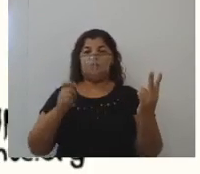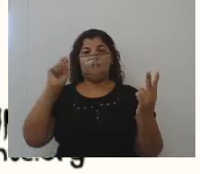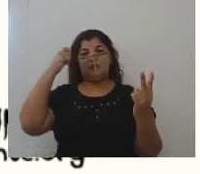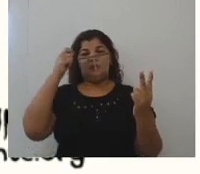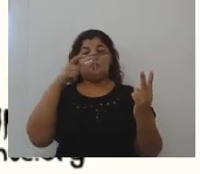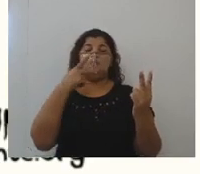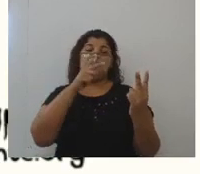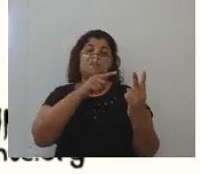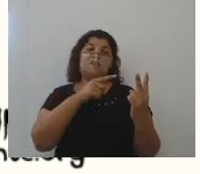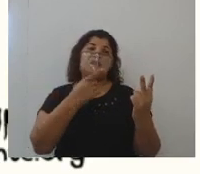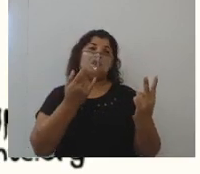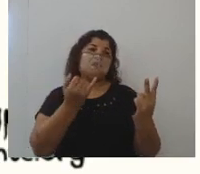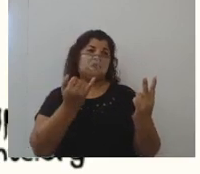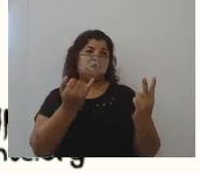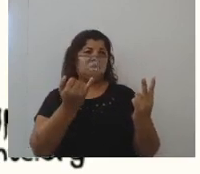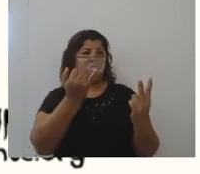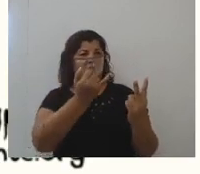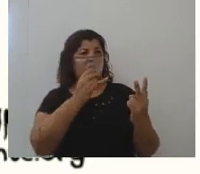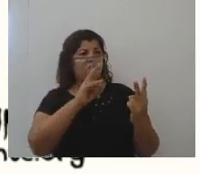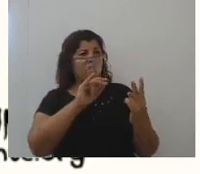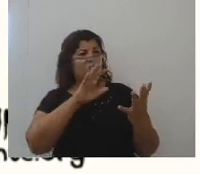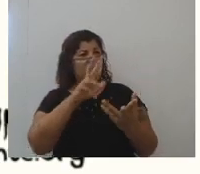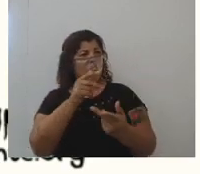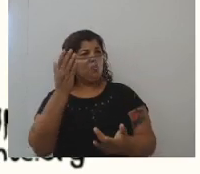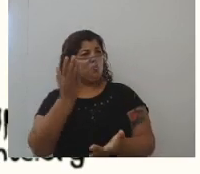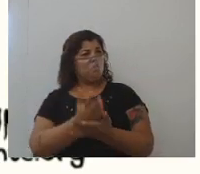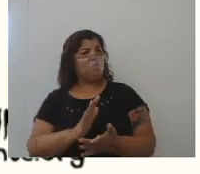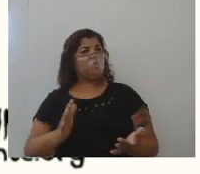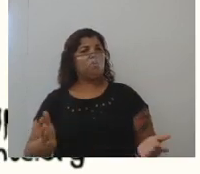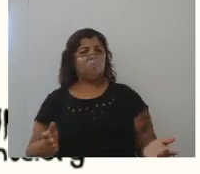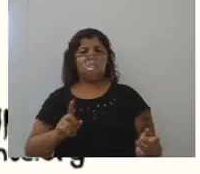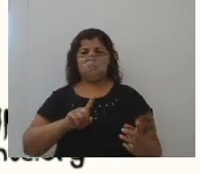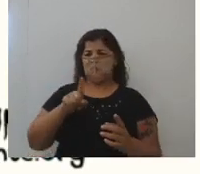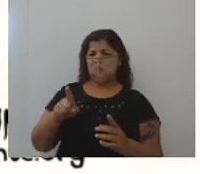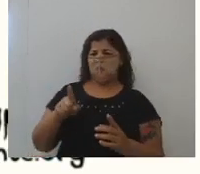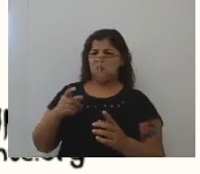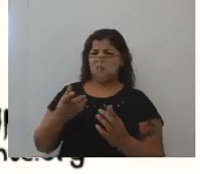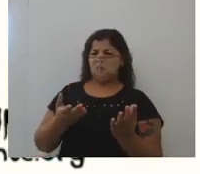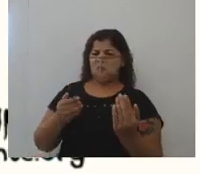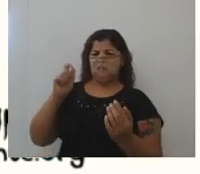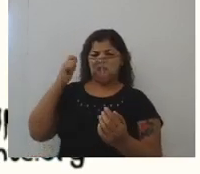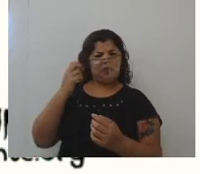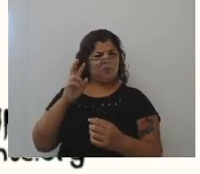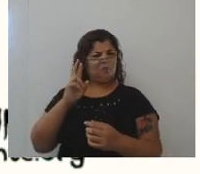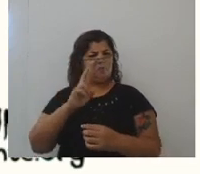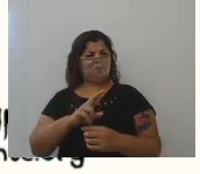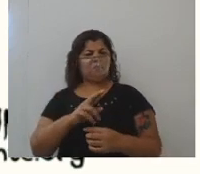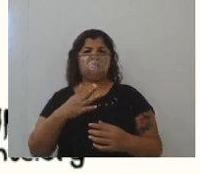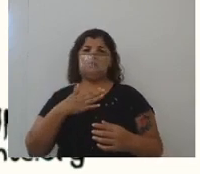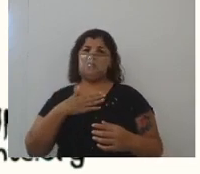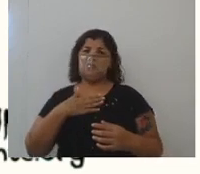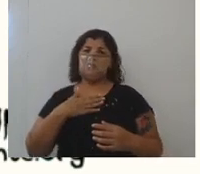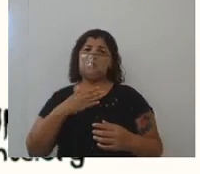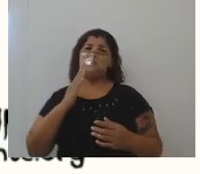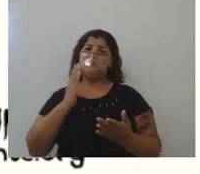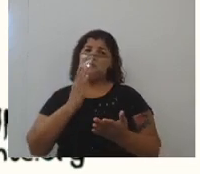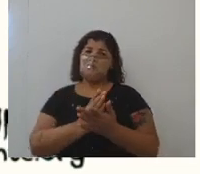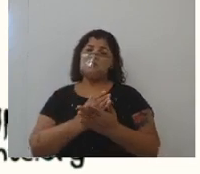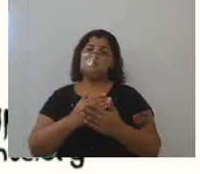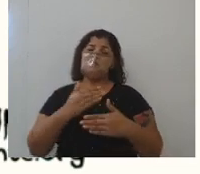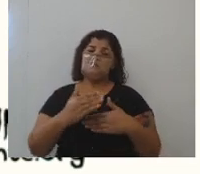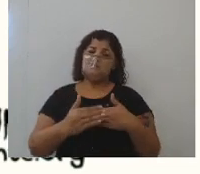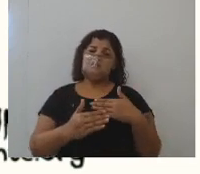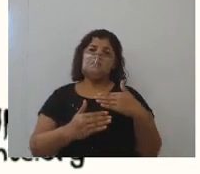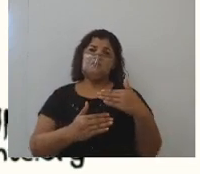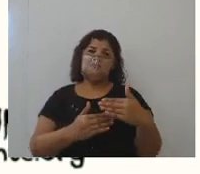seguinte: não disseram que o mundo ia acabar? E aí um outro jovem negro responde: pra gente está acabando aos